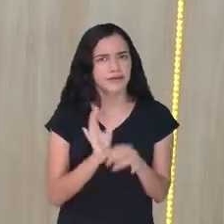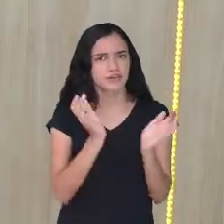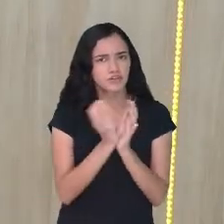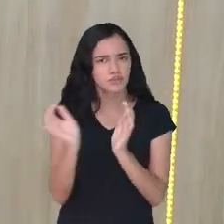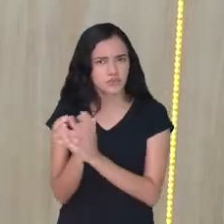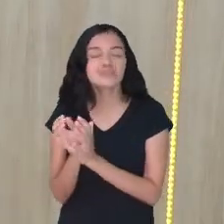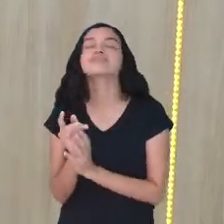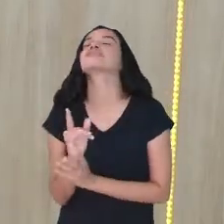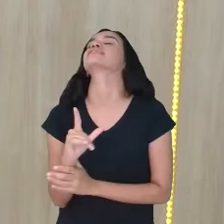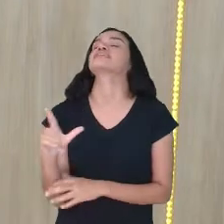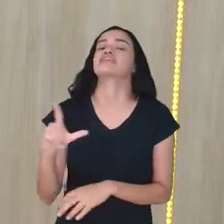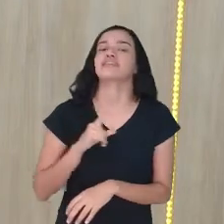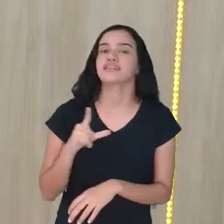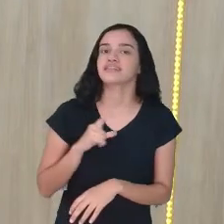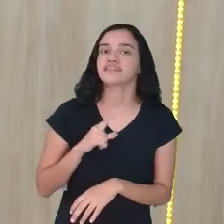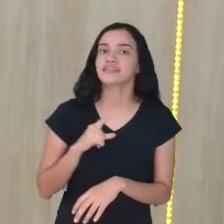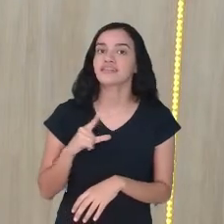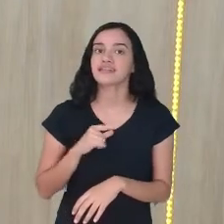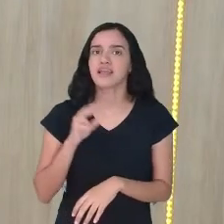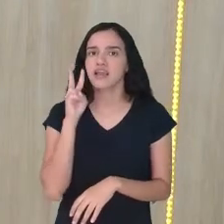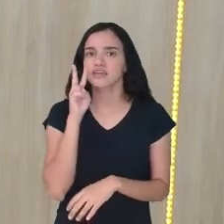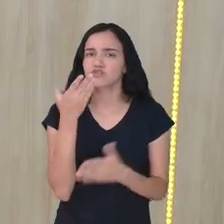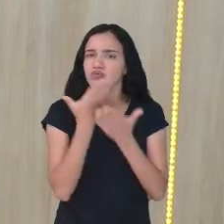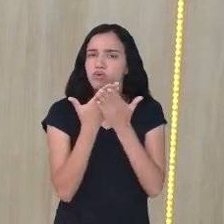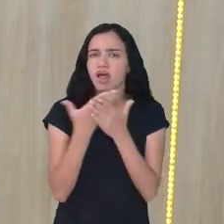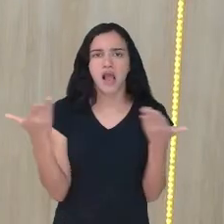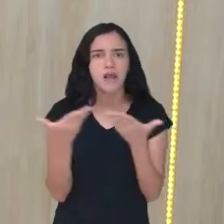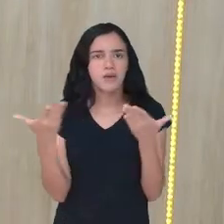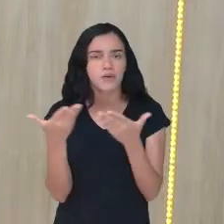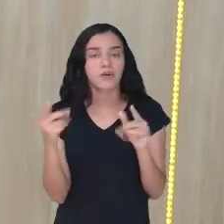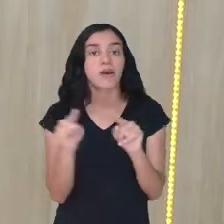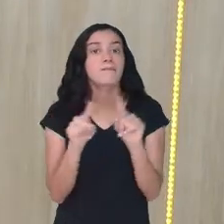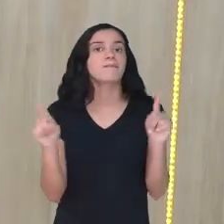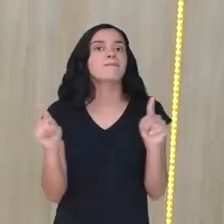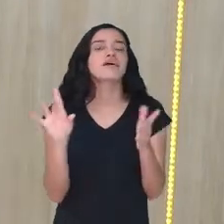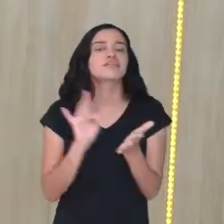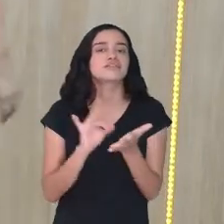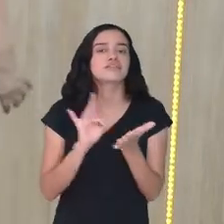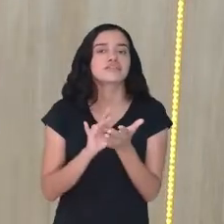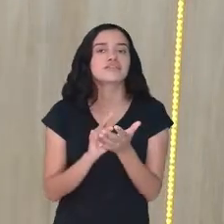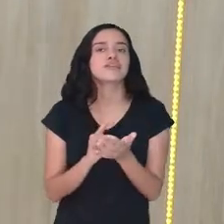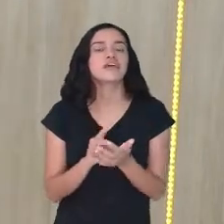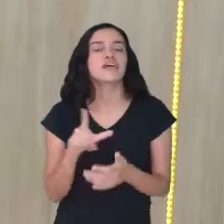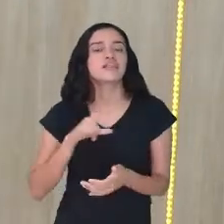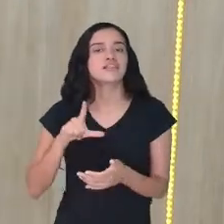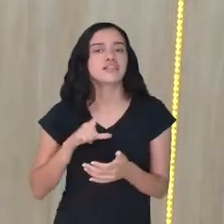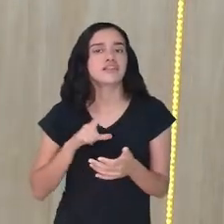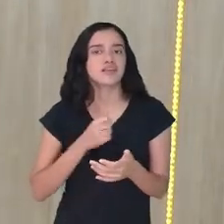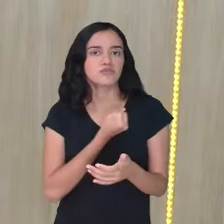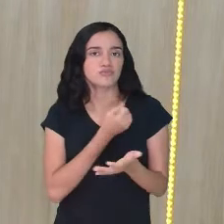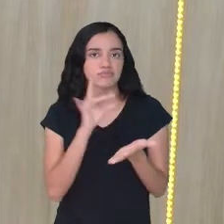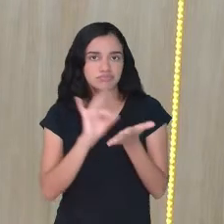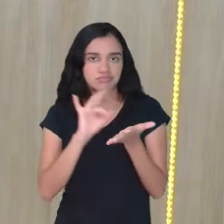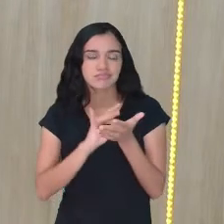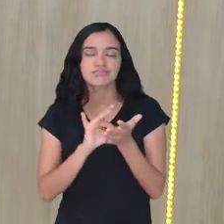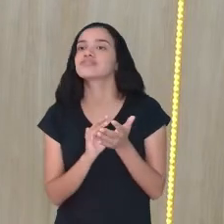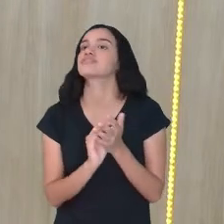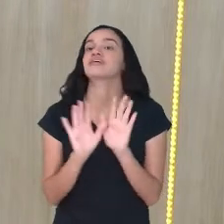Tem. Tem mais, a gente não vai ver agora, mas tem os números reais. Vamos lá.